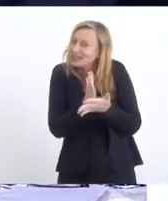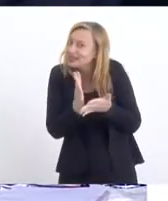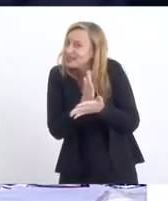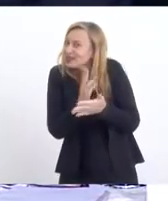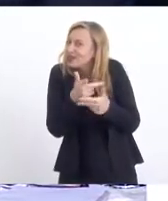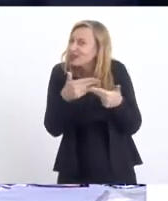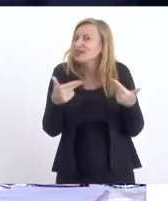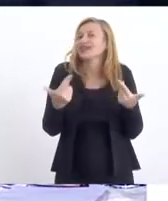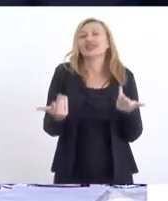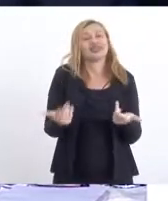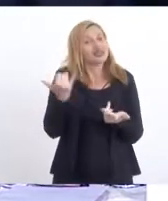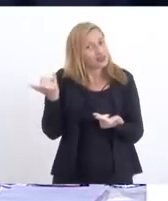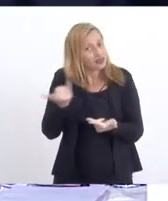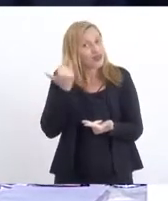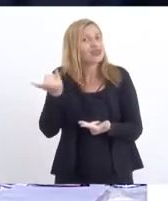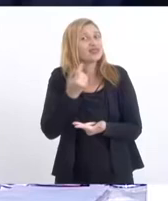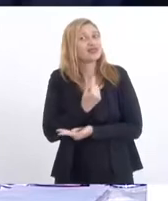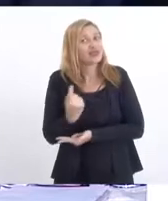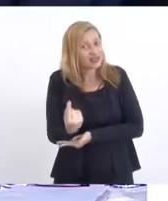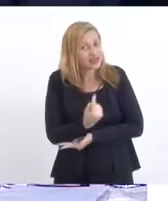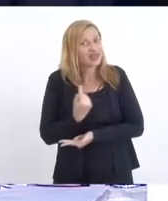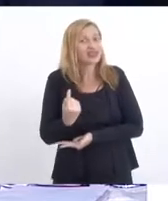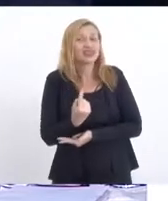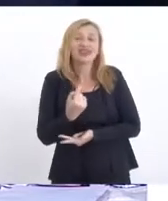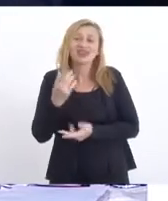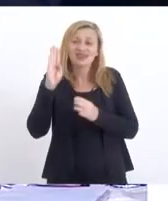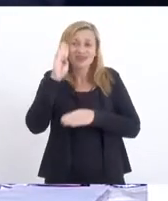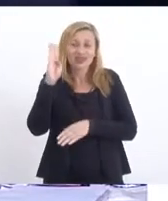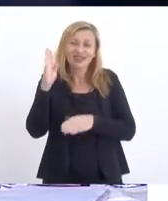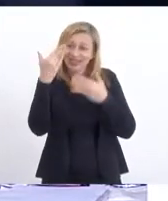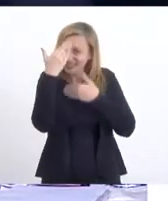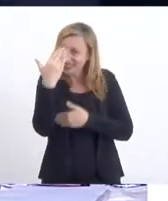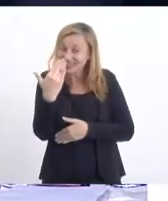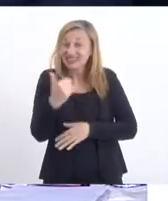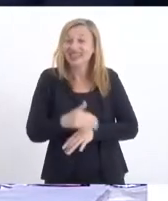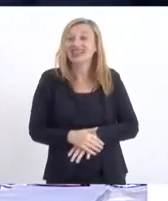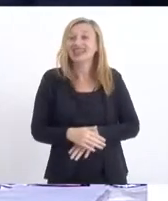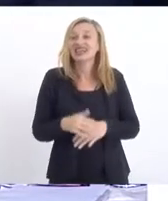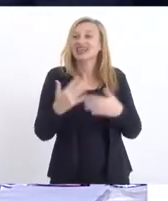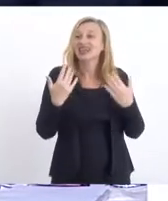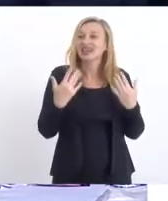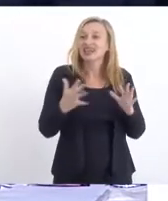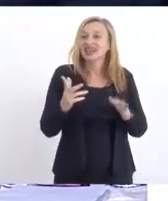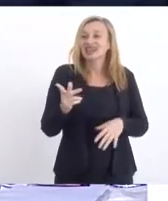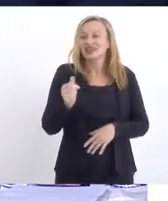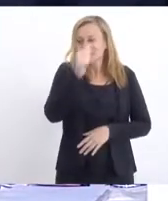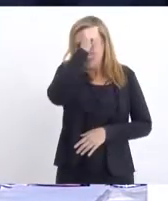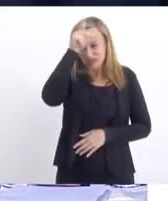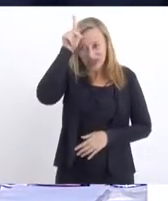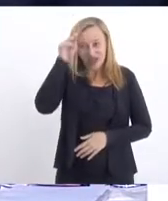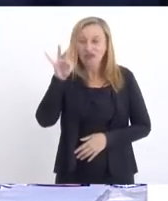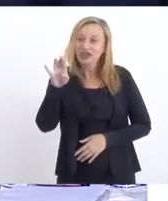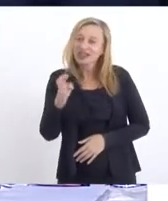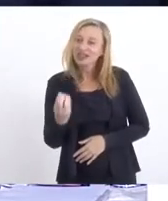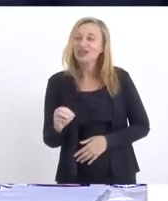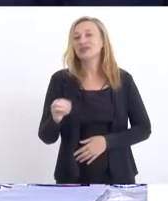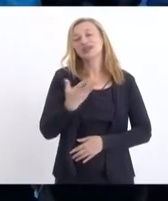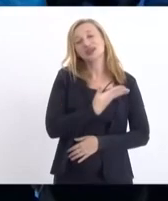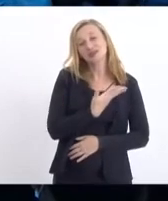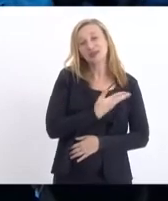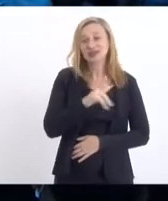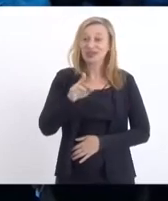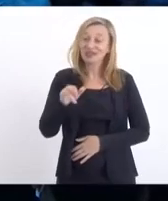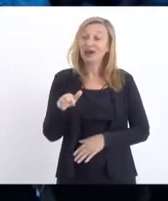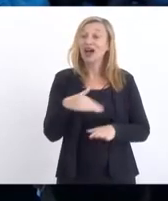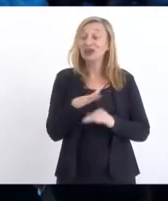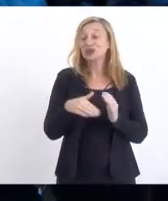considerações importantes para nós e, principalmente, de agradecimento. Saudando o nosso prefeito Alfredão, meu irmão, meu amigo,